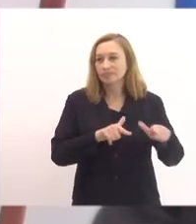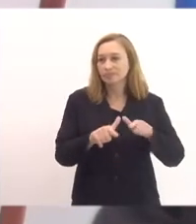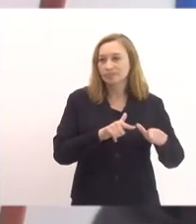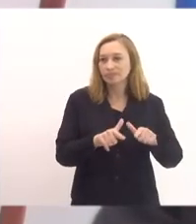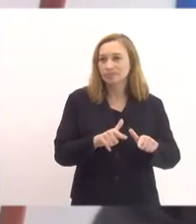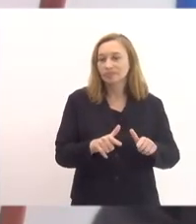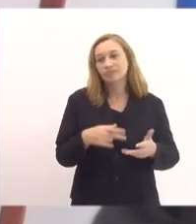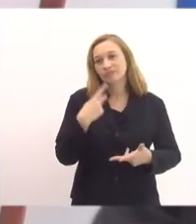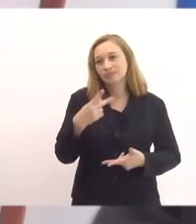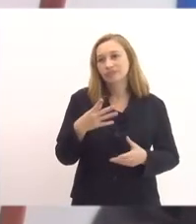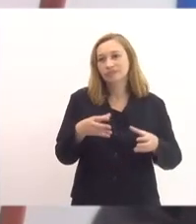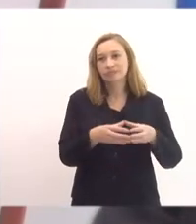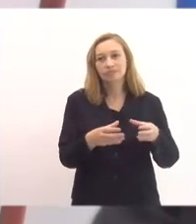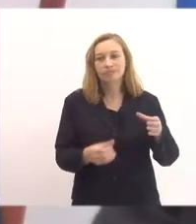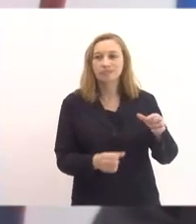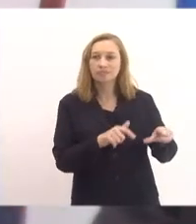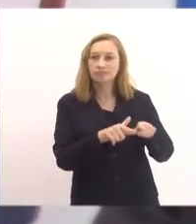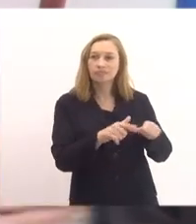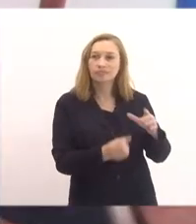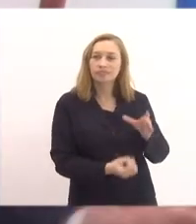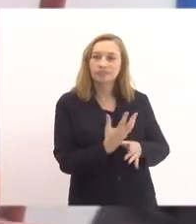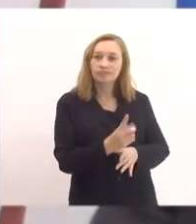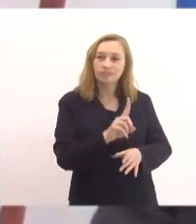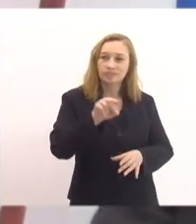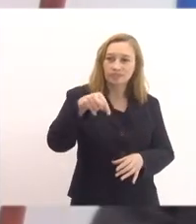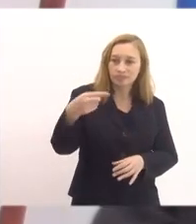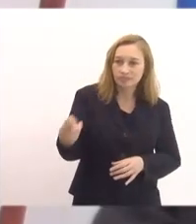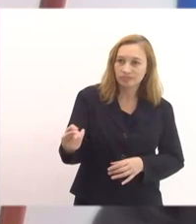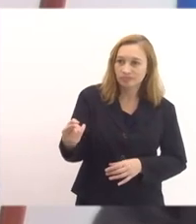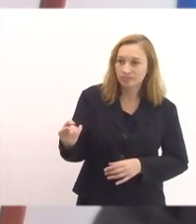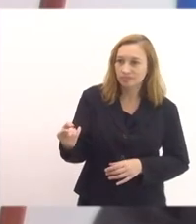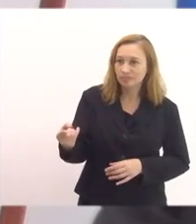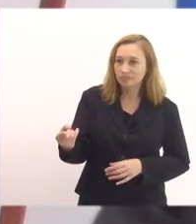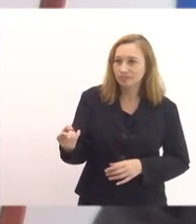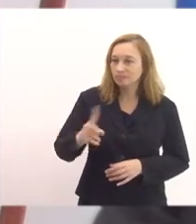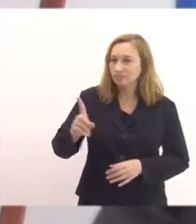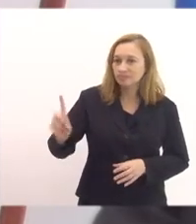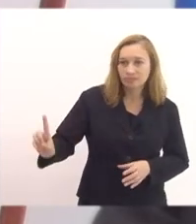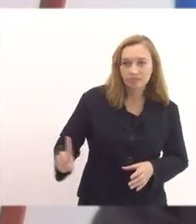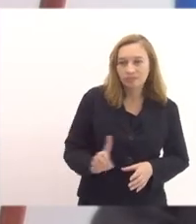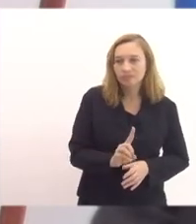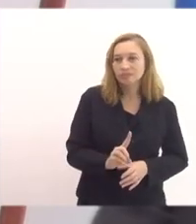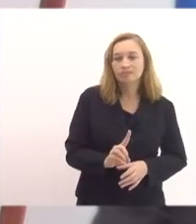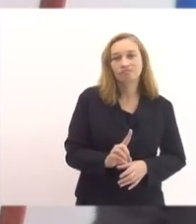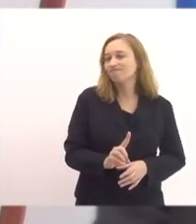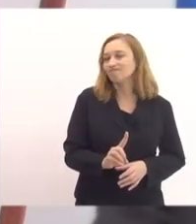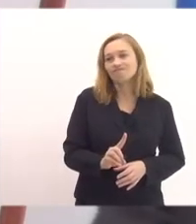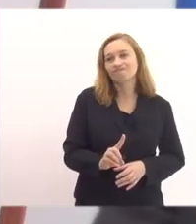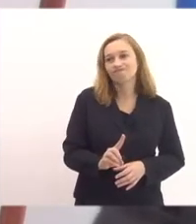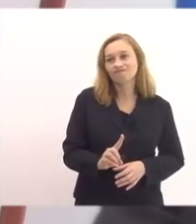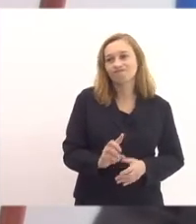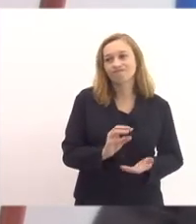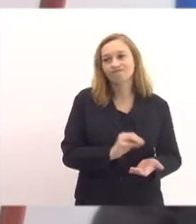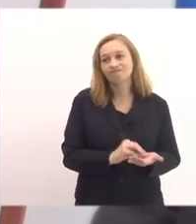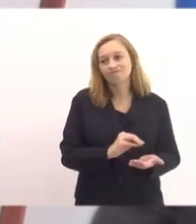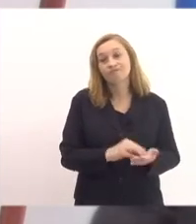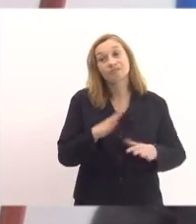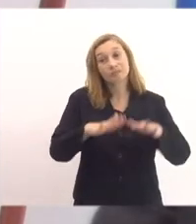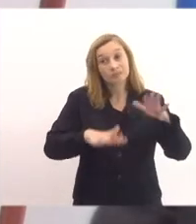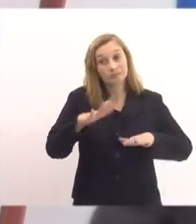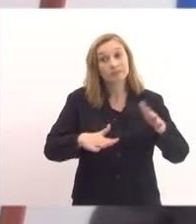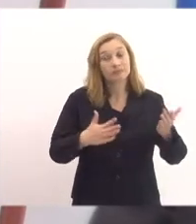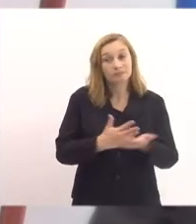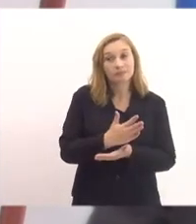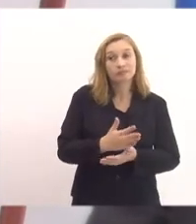de criar grupo de trabalho, você envolve outros entes que não participam, que não faltam, que não vêm, depende de convocação, depende de aprovação,